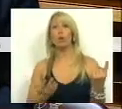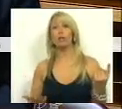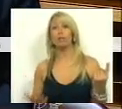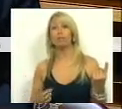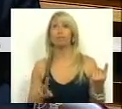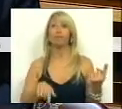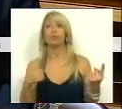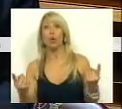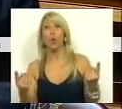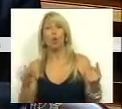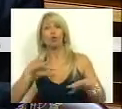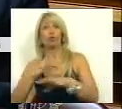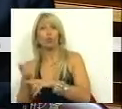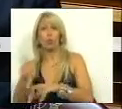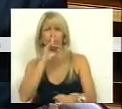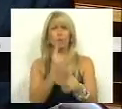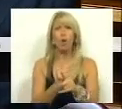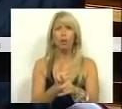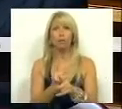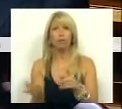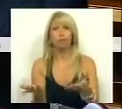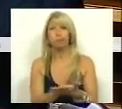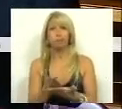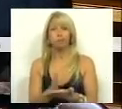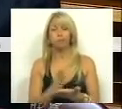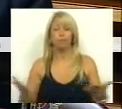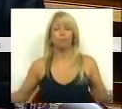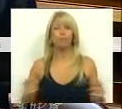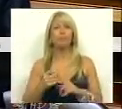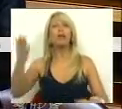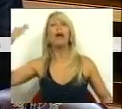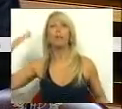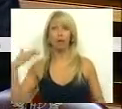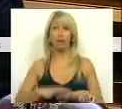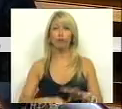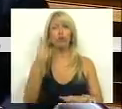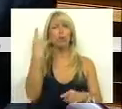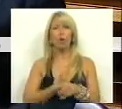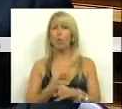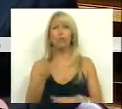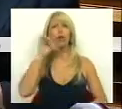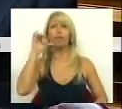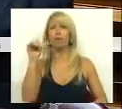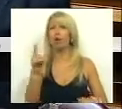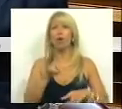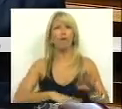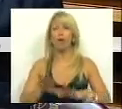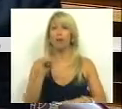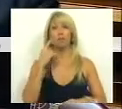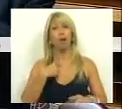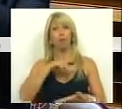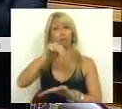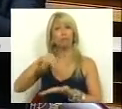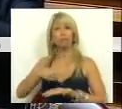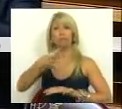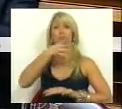ser-se uma coisa e outra ao mesmo tempo. Eu há pouco fiz, coisa que normalmente não faço muitas vezes, mas fiz ali de cima um elogio